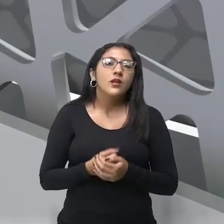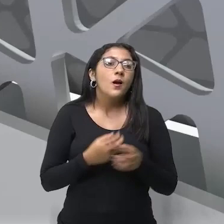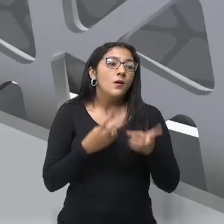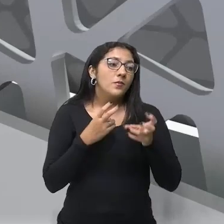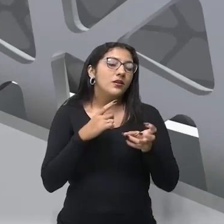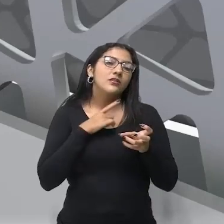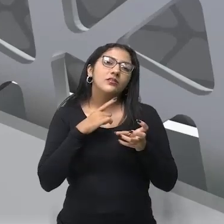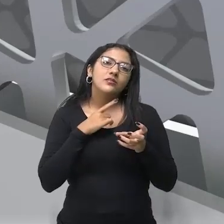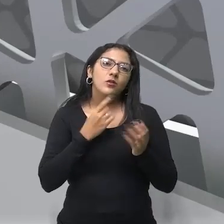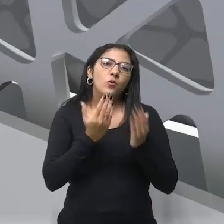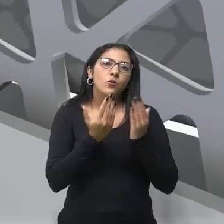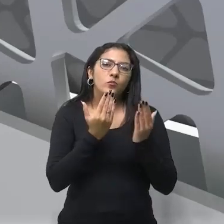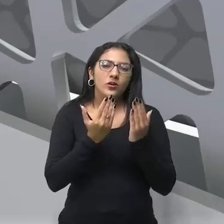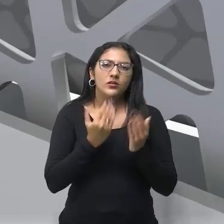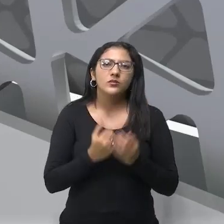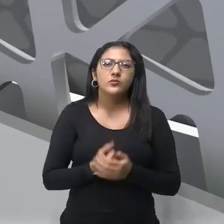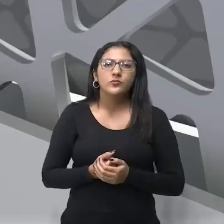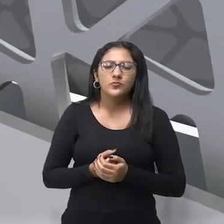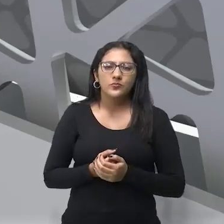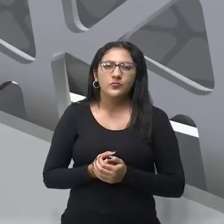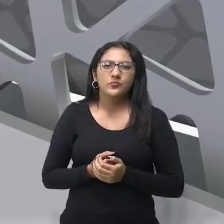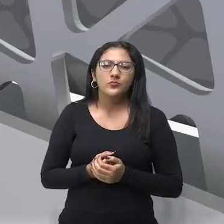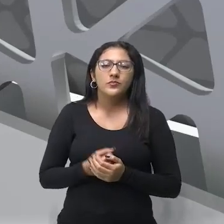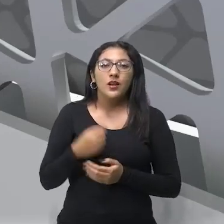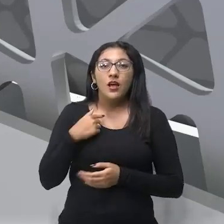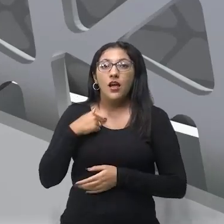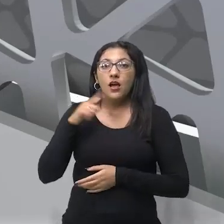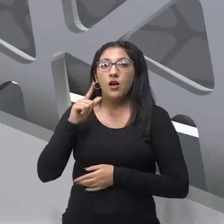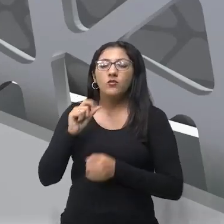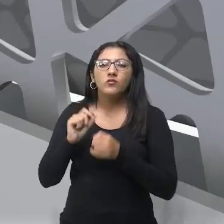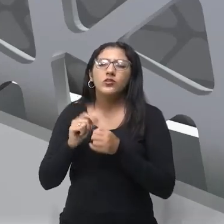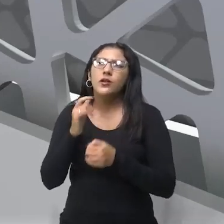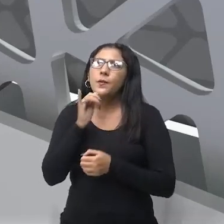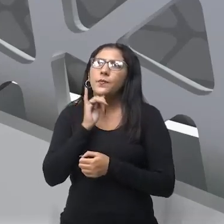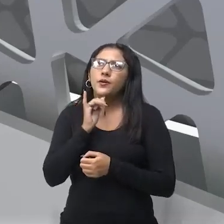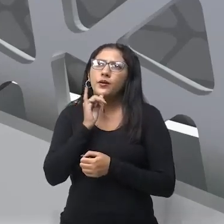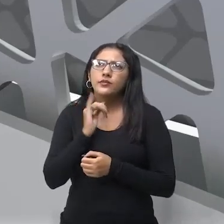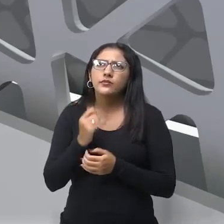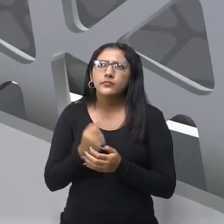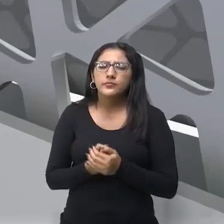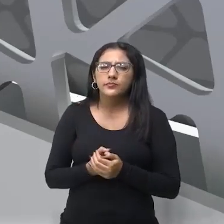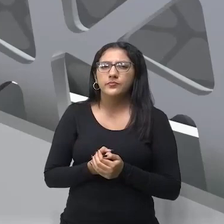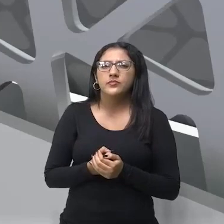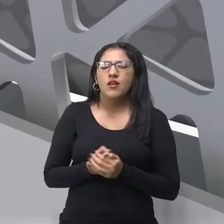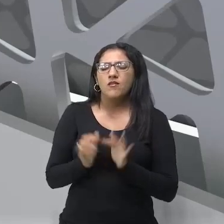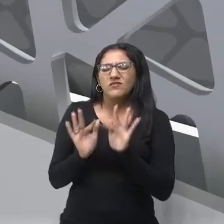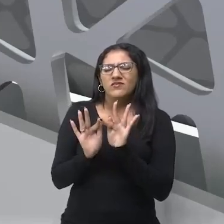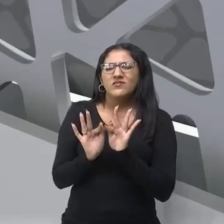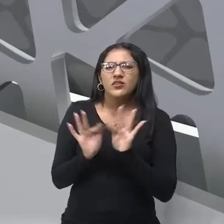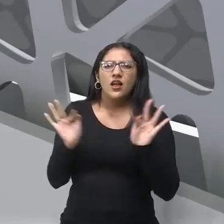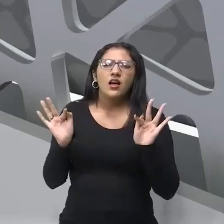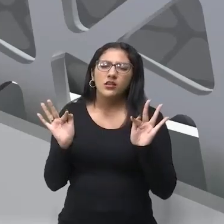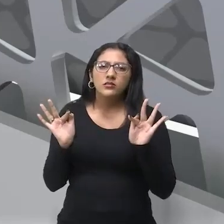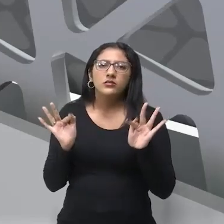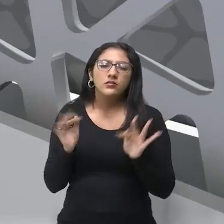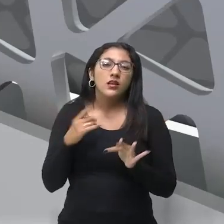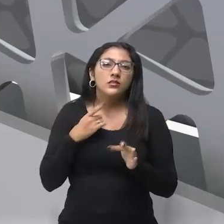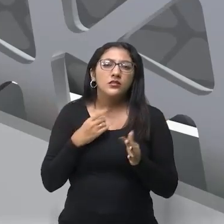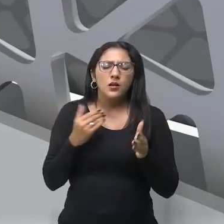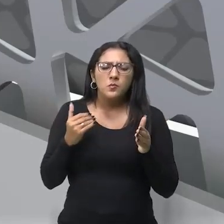a comparação é isso. Eu vou fazer uma frase, vou falar uma frase que